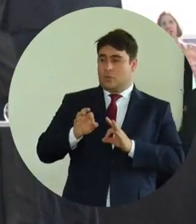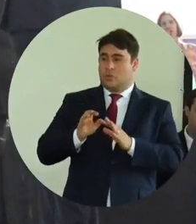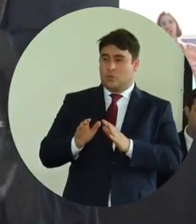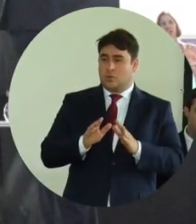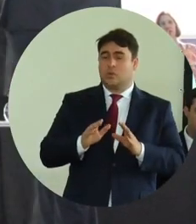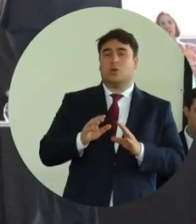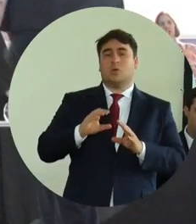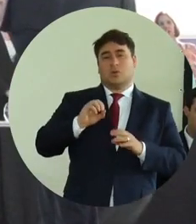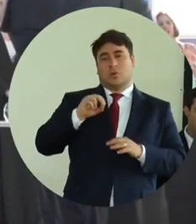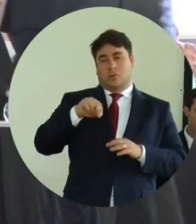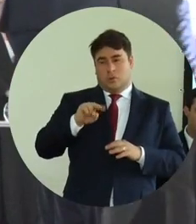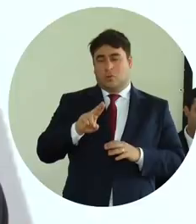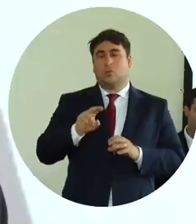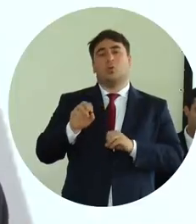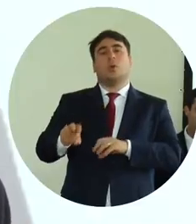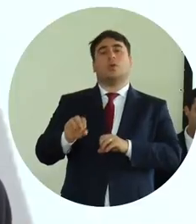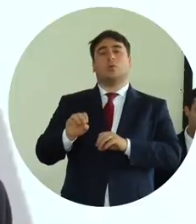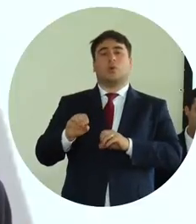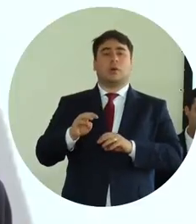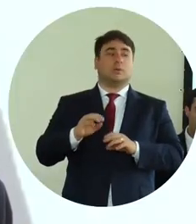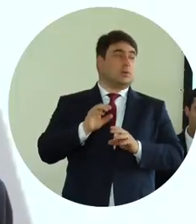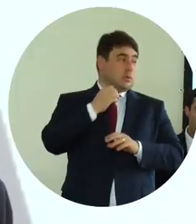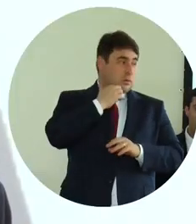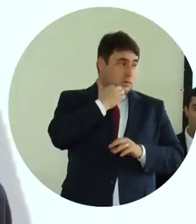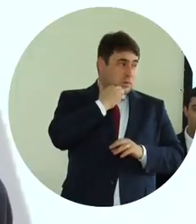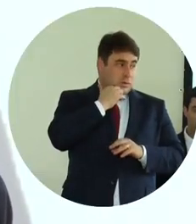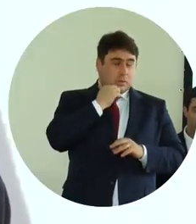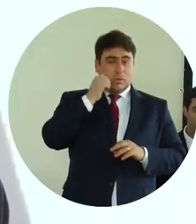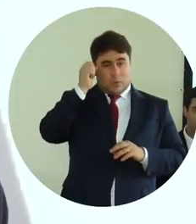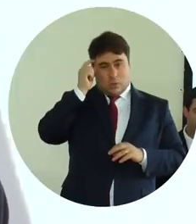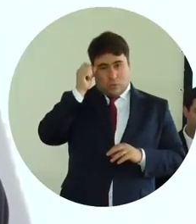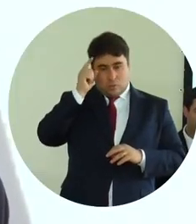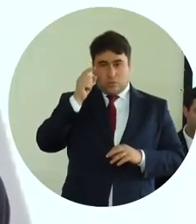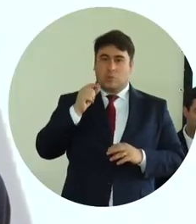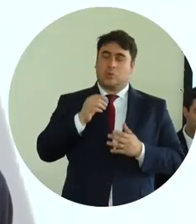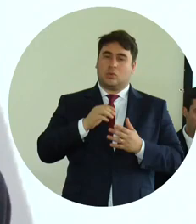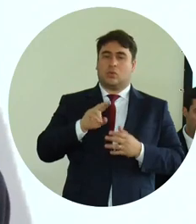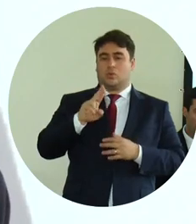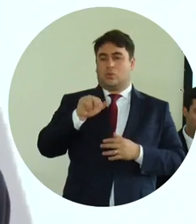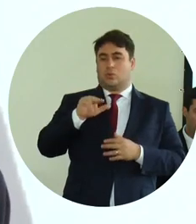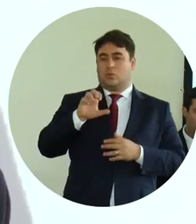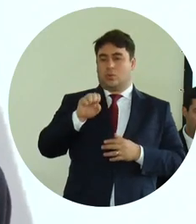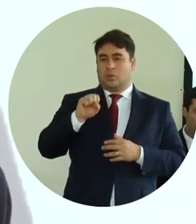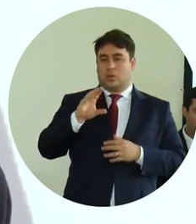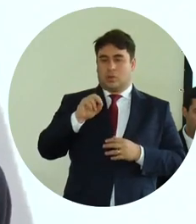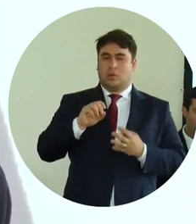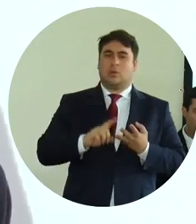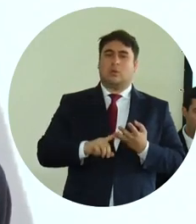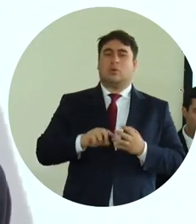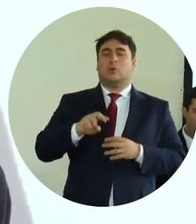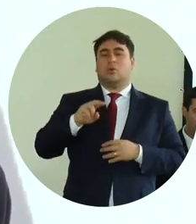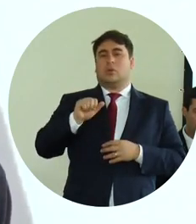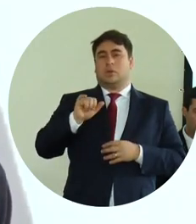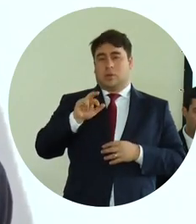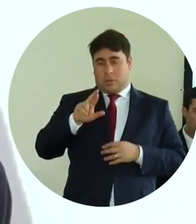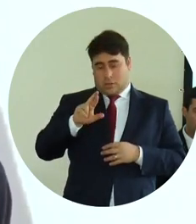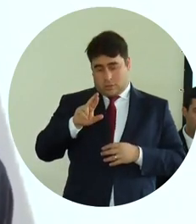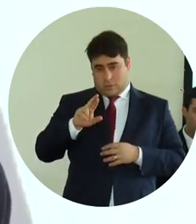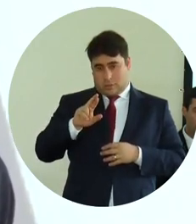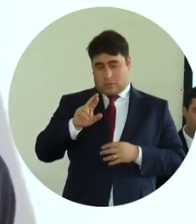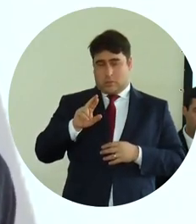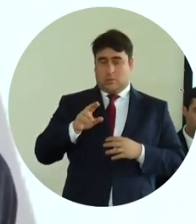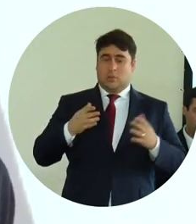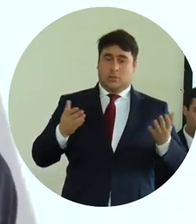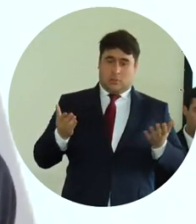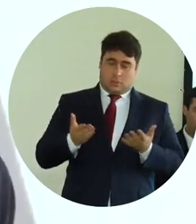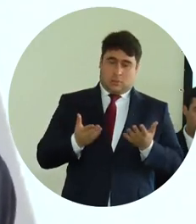das Nações Unidas para a Educação, a Ciência e a Cultura, Unesco. Lair Alberto Soares